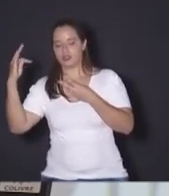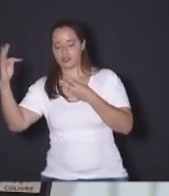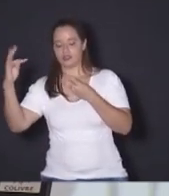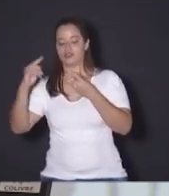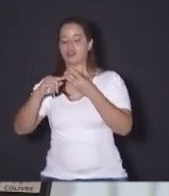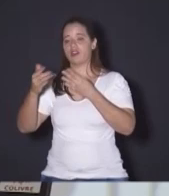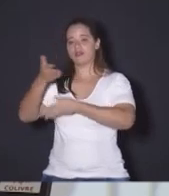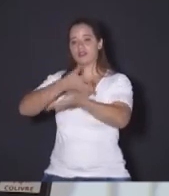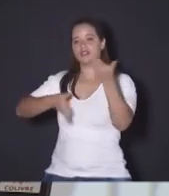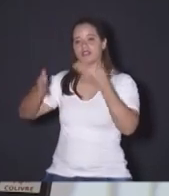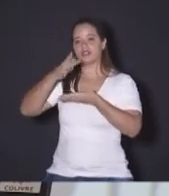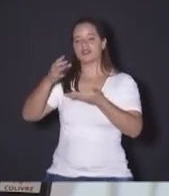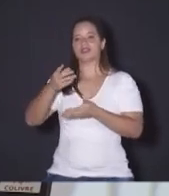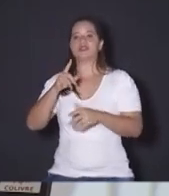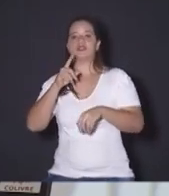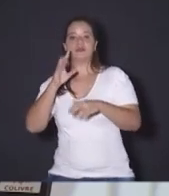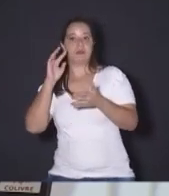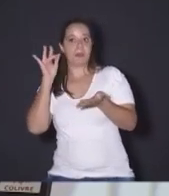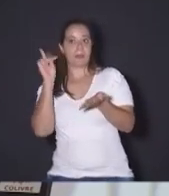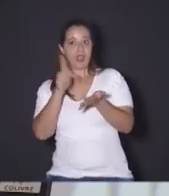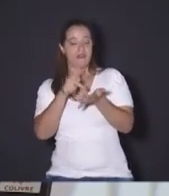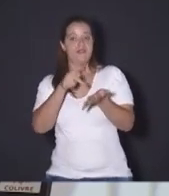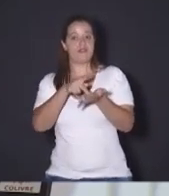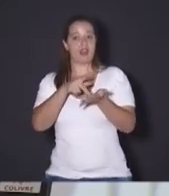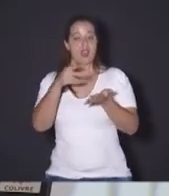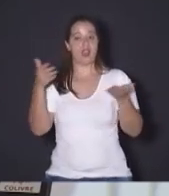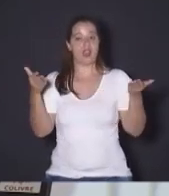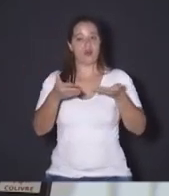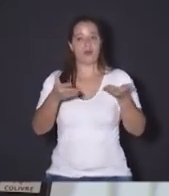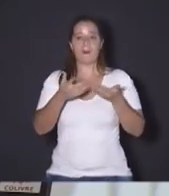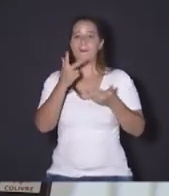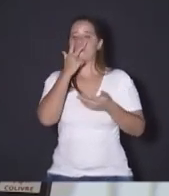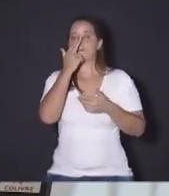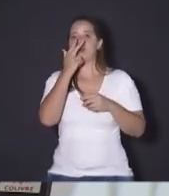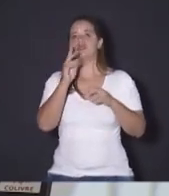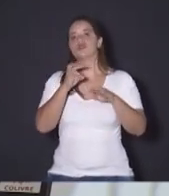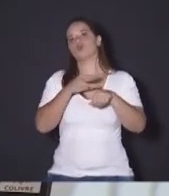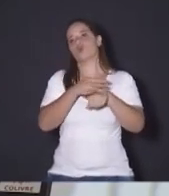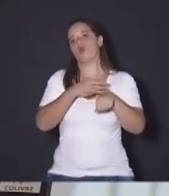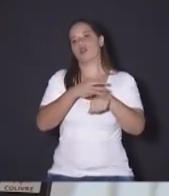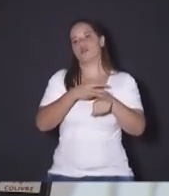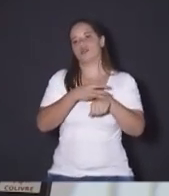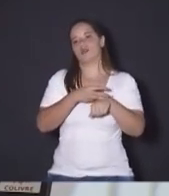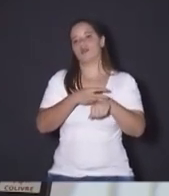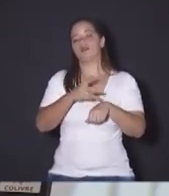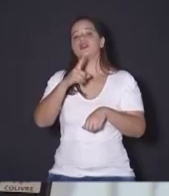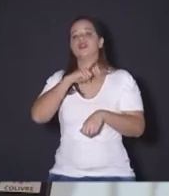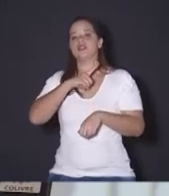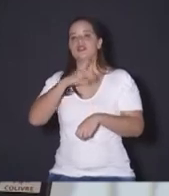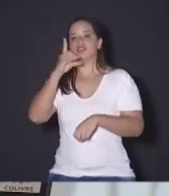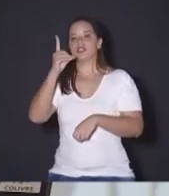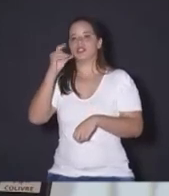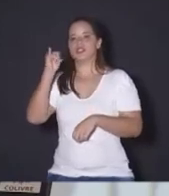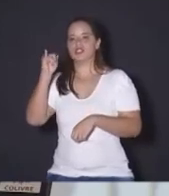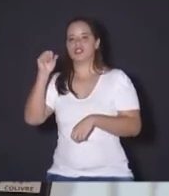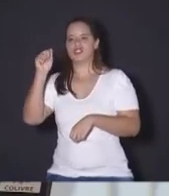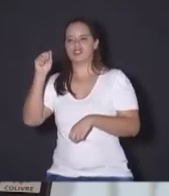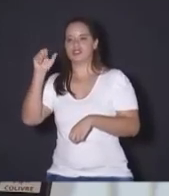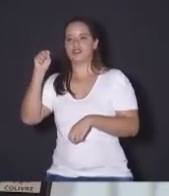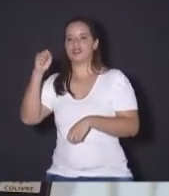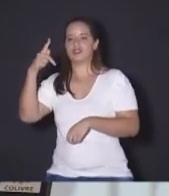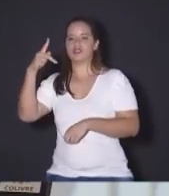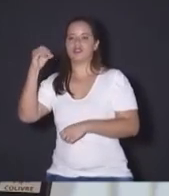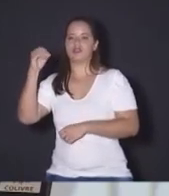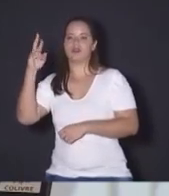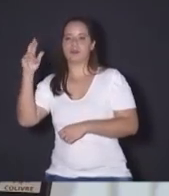de chat em tempo real muito parecida com o ath zap e você tem o diáspora que é outra rede